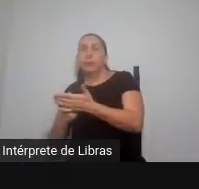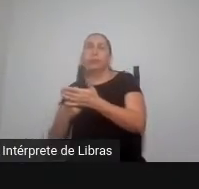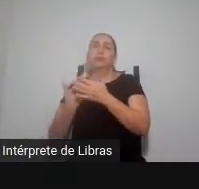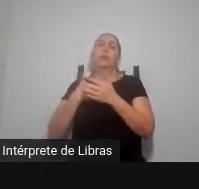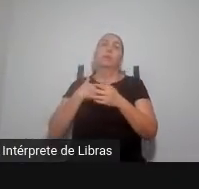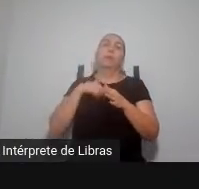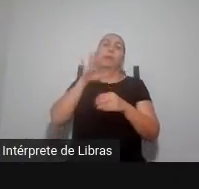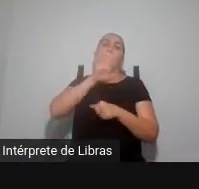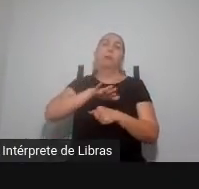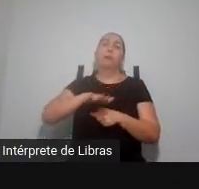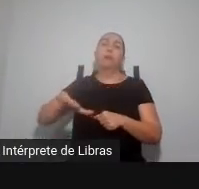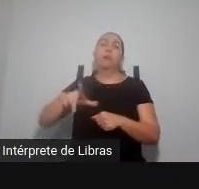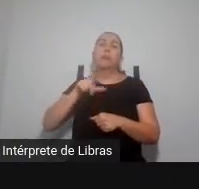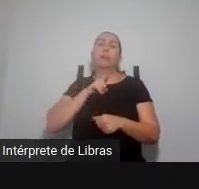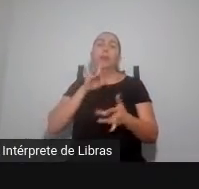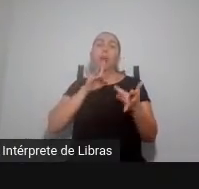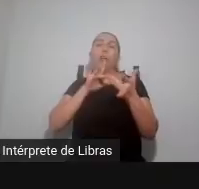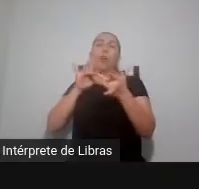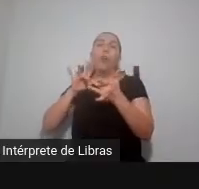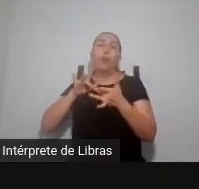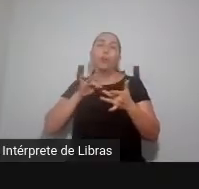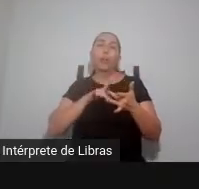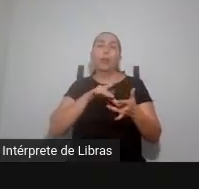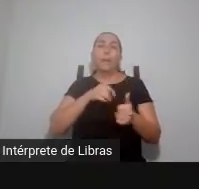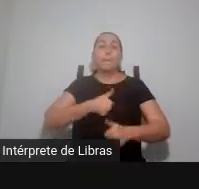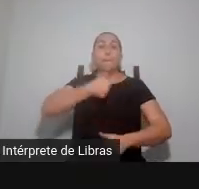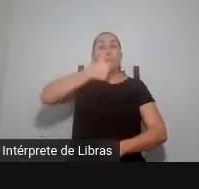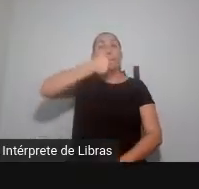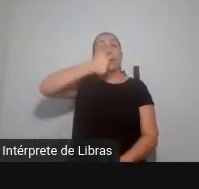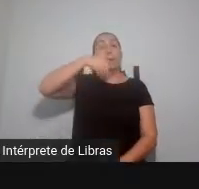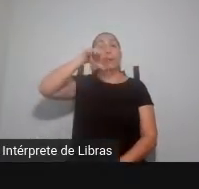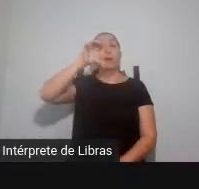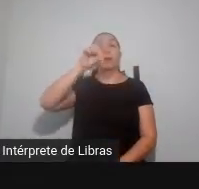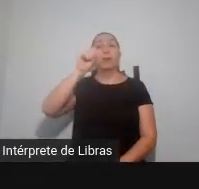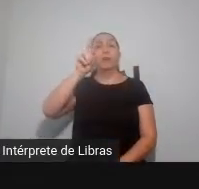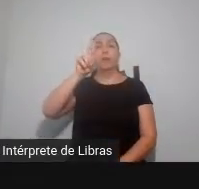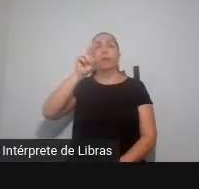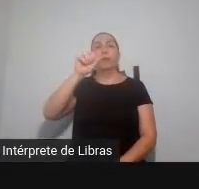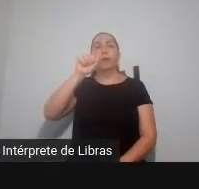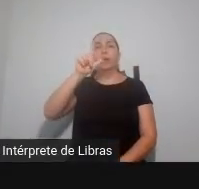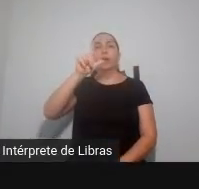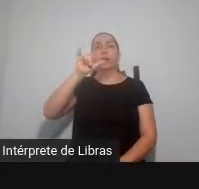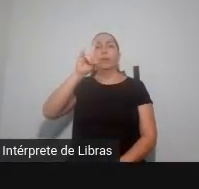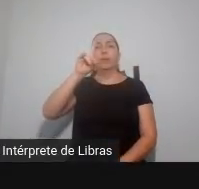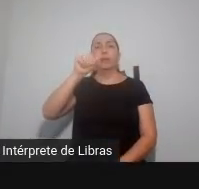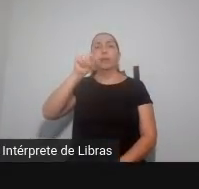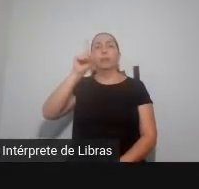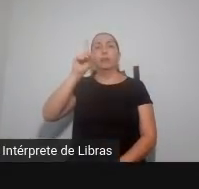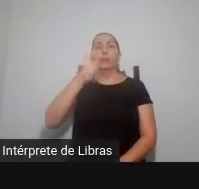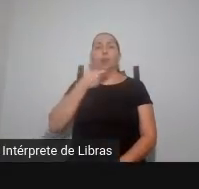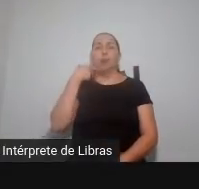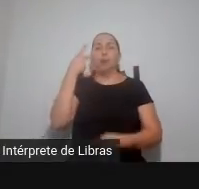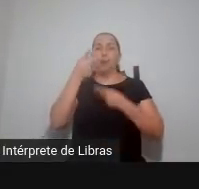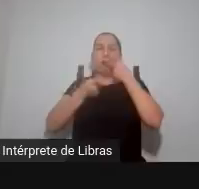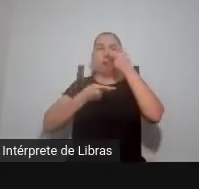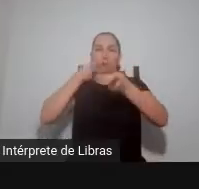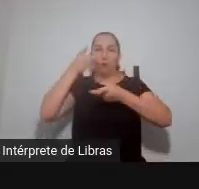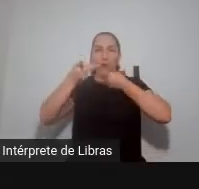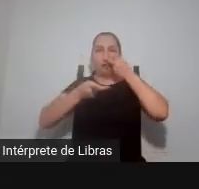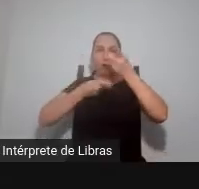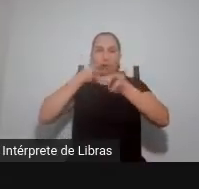a fala, a oralidade é a primeira que vem. Quando a gente pode usar